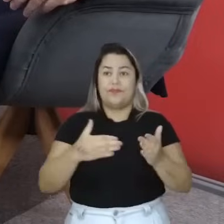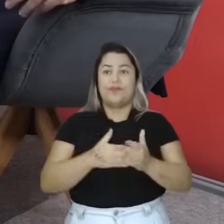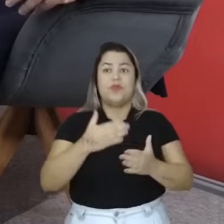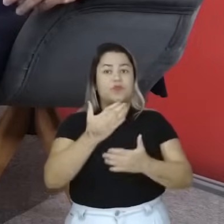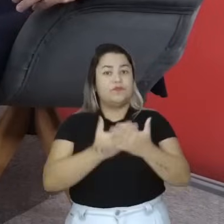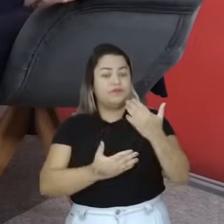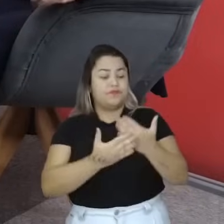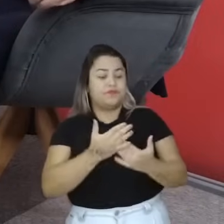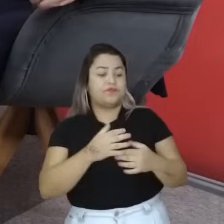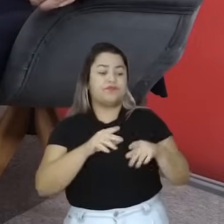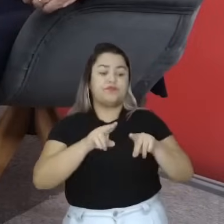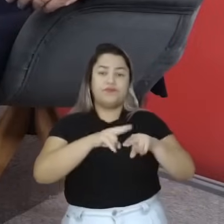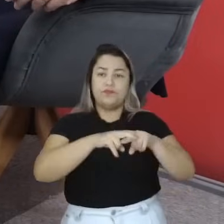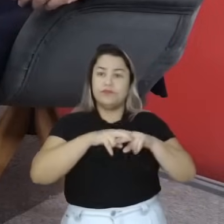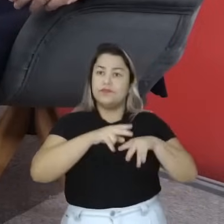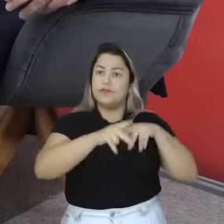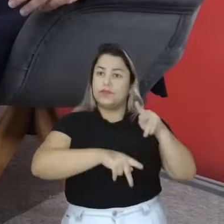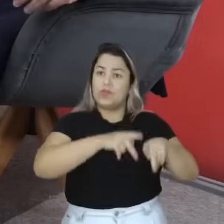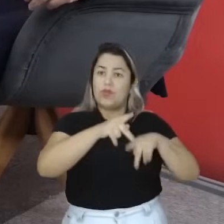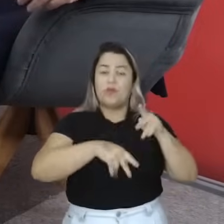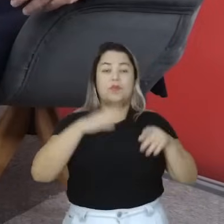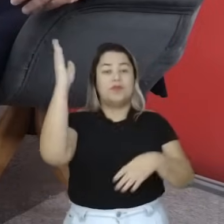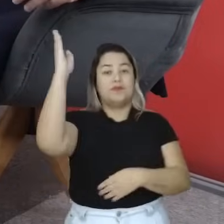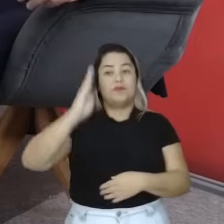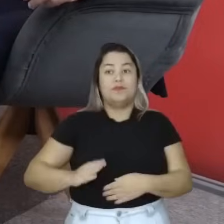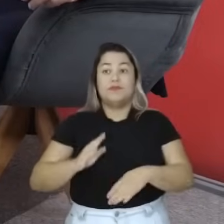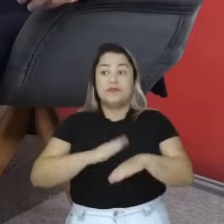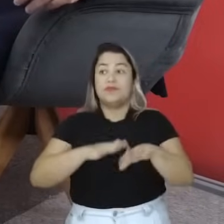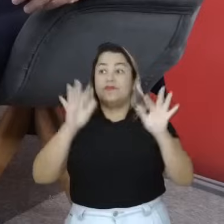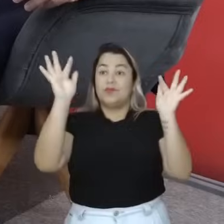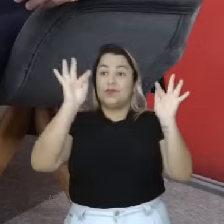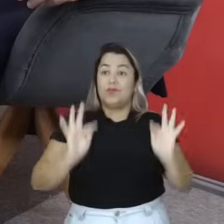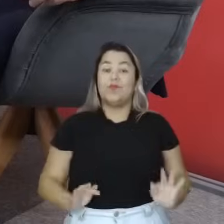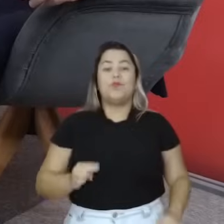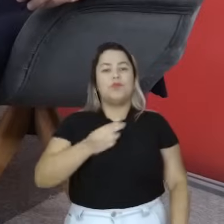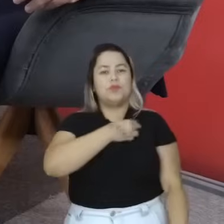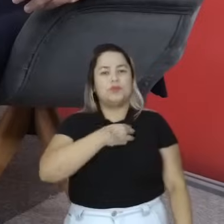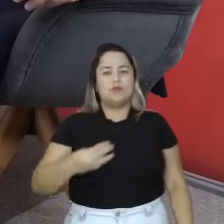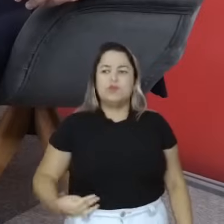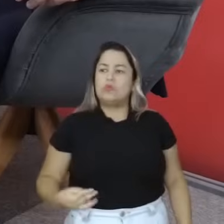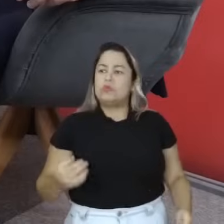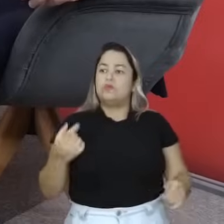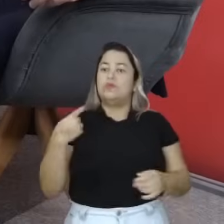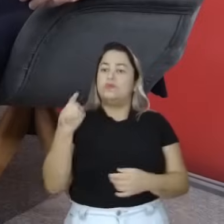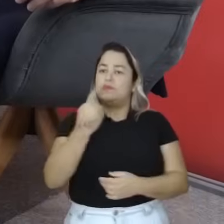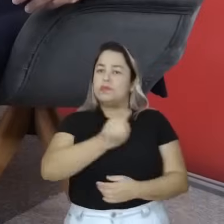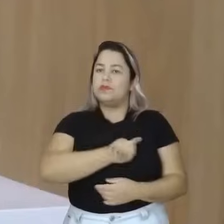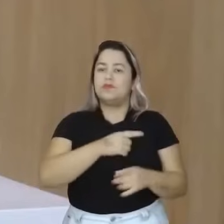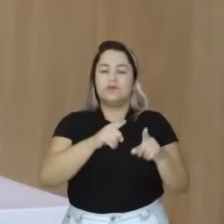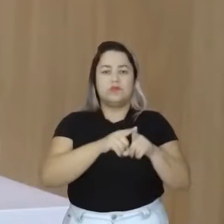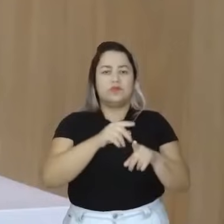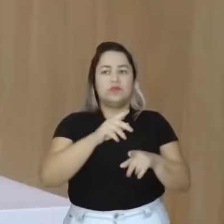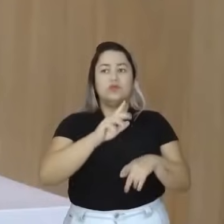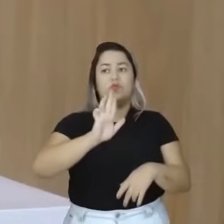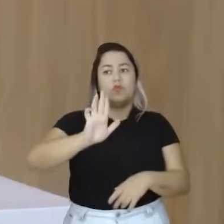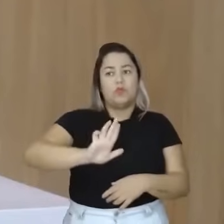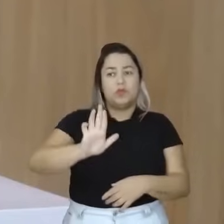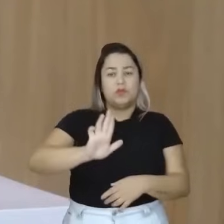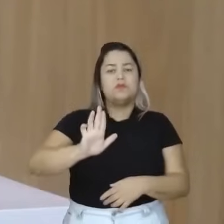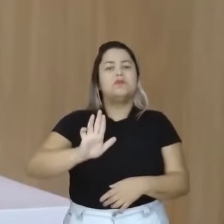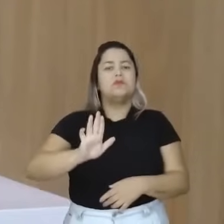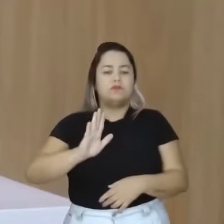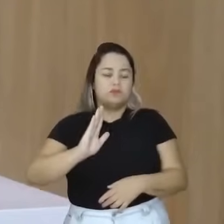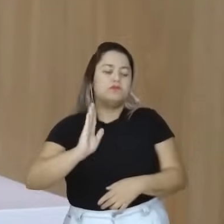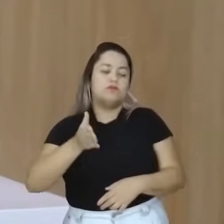do povo, o Brasil é mais feliz. Ele falou agora, o ministro contou para a gente que a parte do governo Lula foi feita, né? E